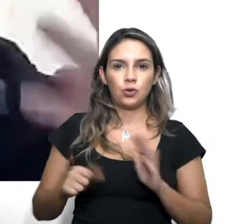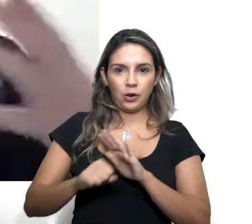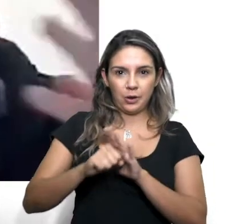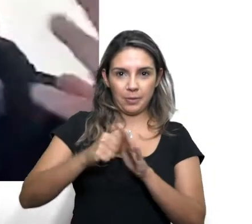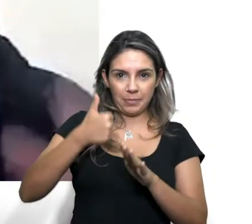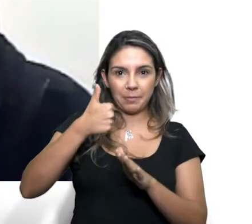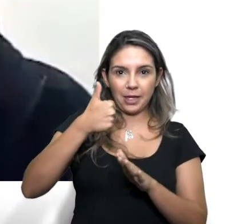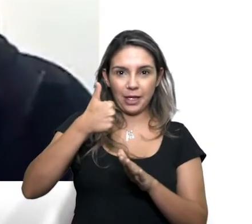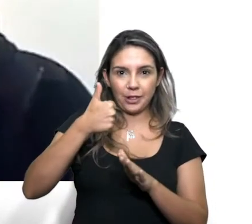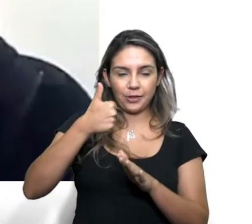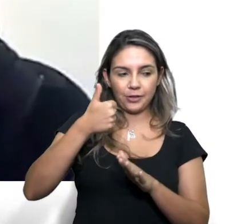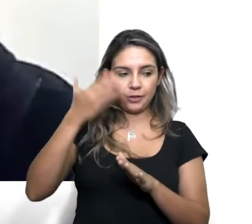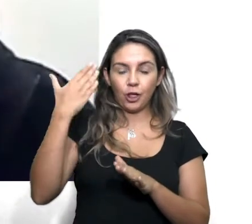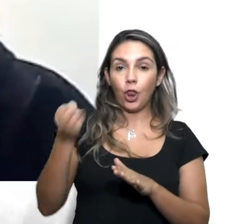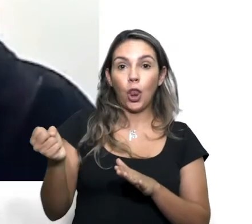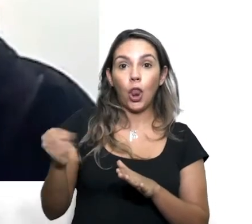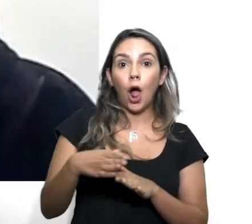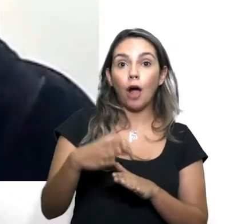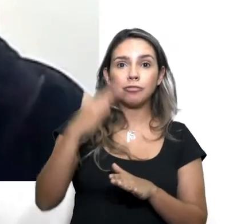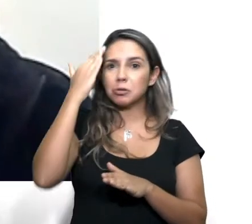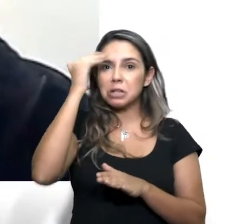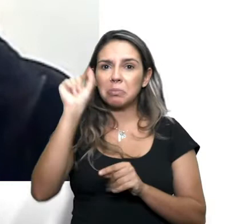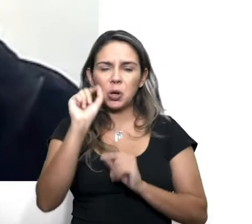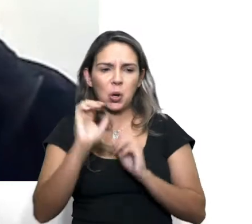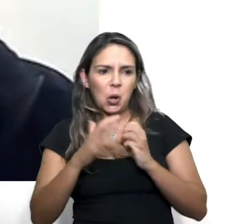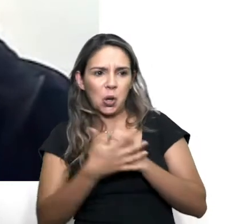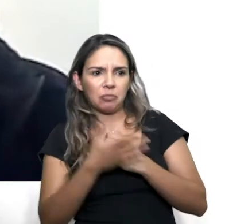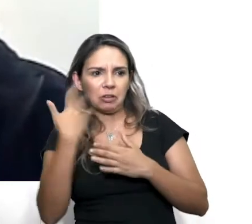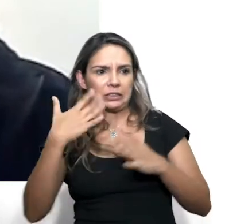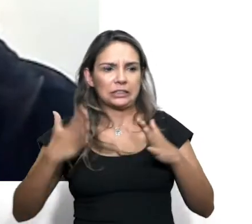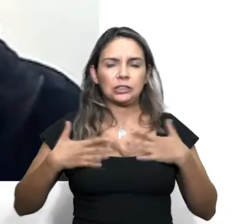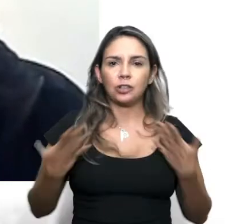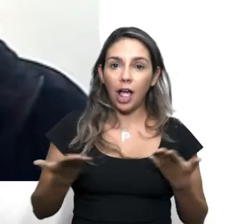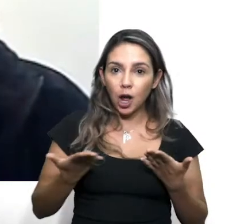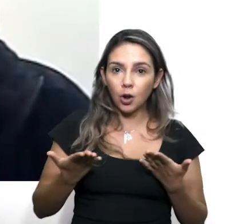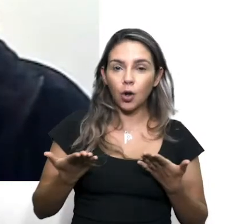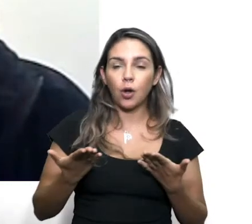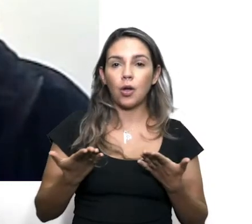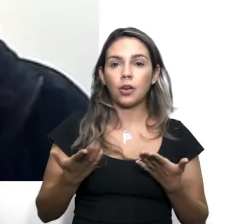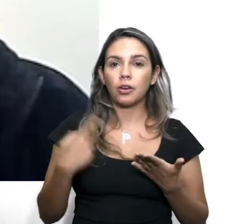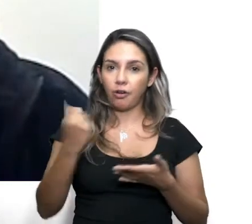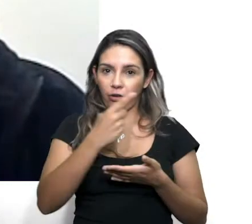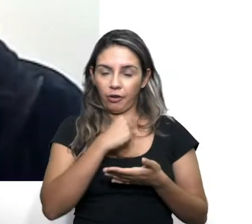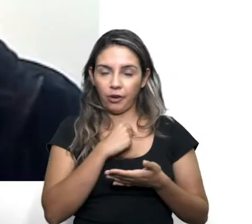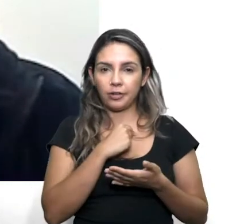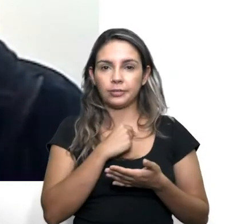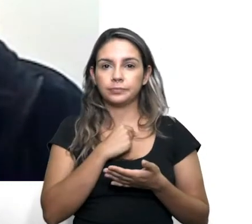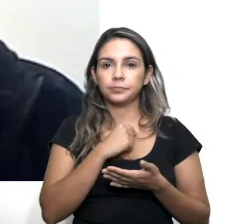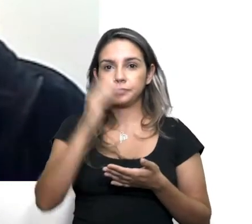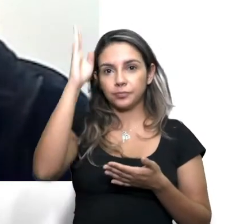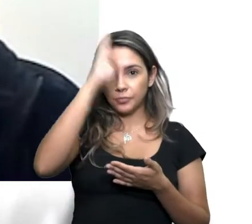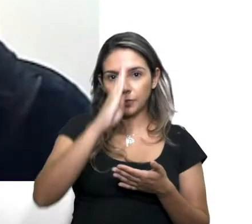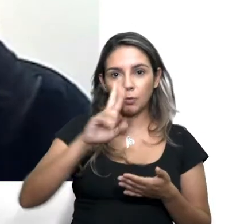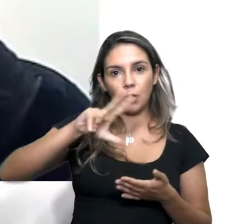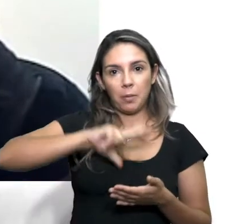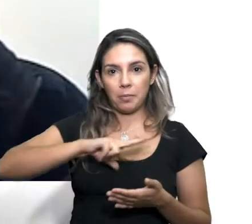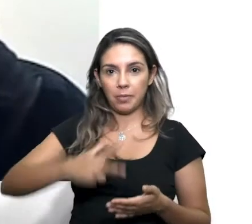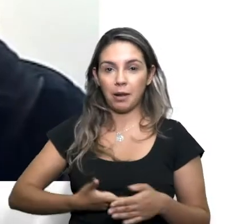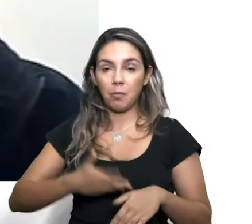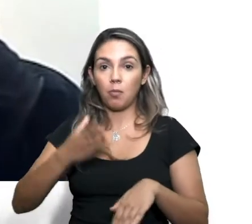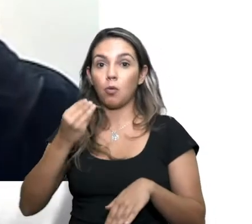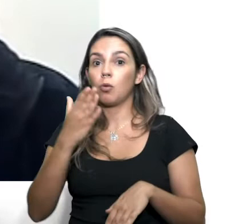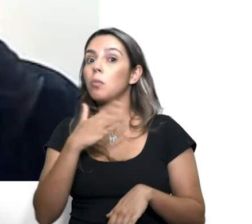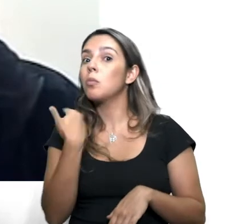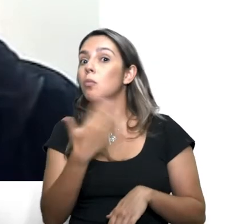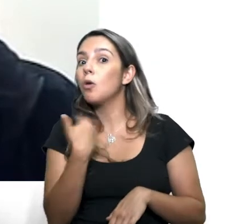de repente era uma coisa nova, não é? Hoje apesar de haver provavelmente, tanto no Brasil como em Portugal, mais mortos